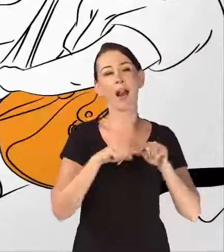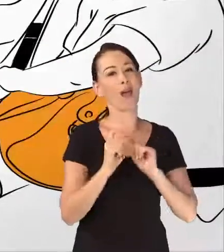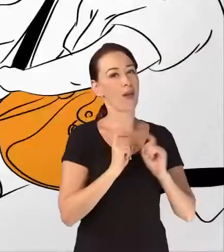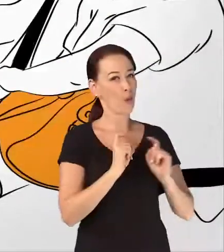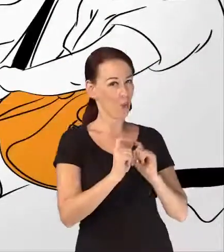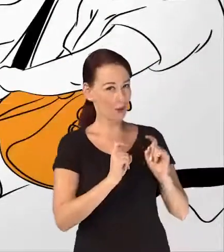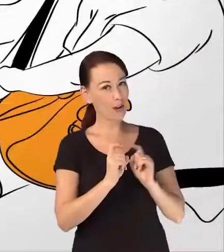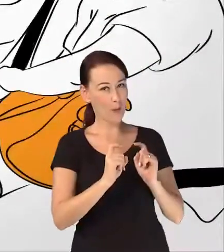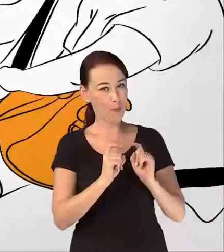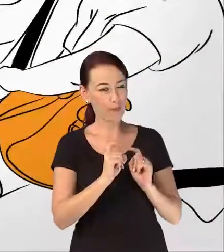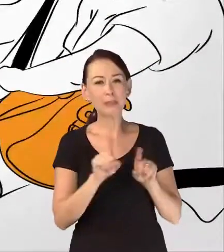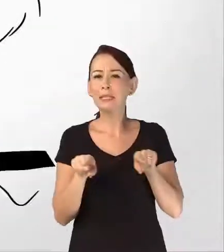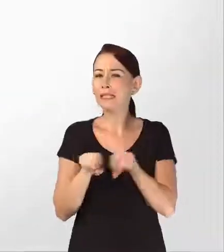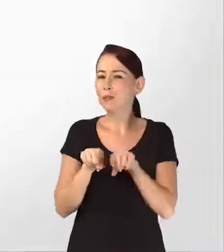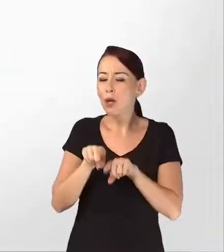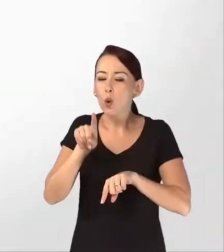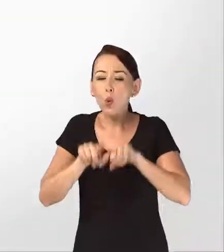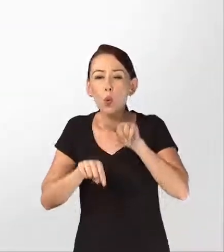reunião.